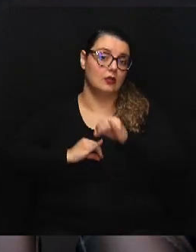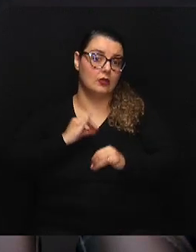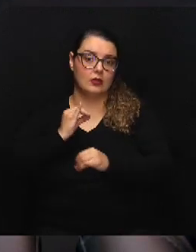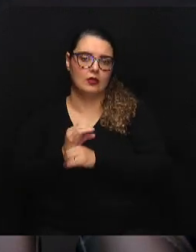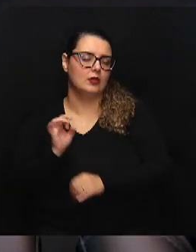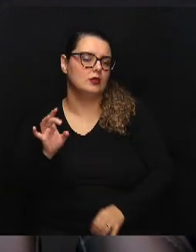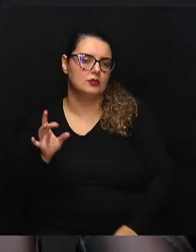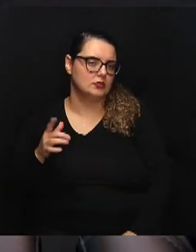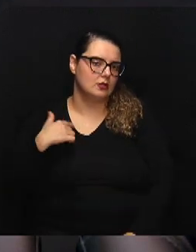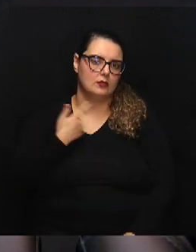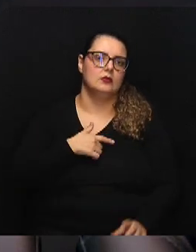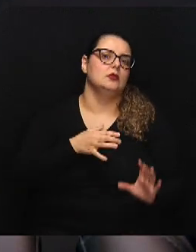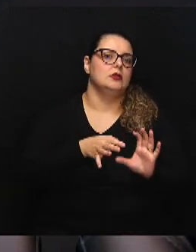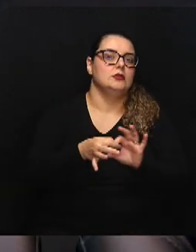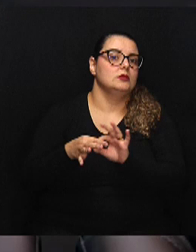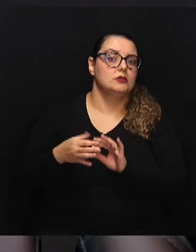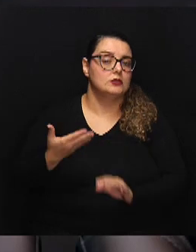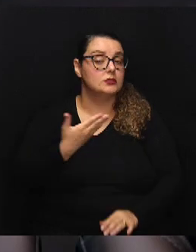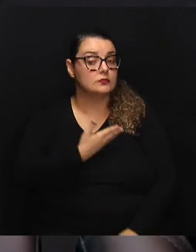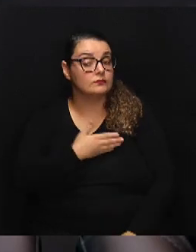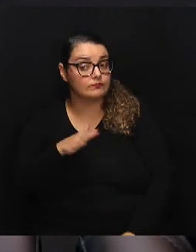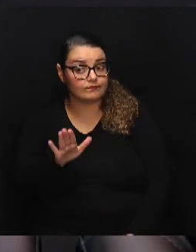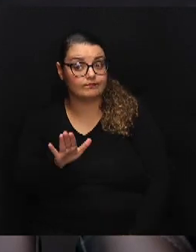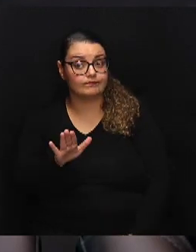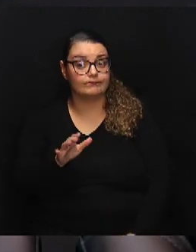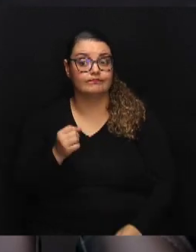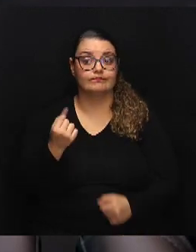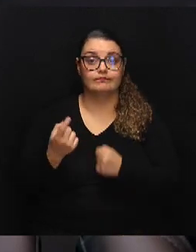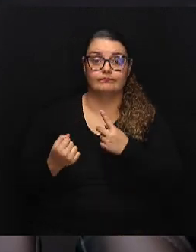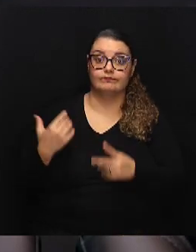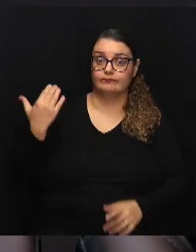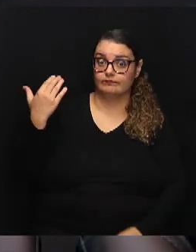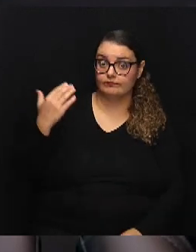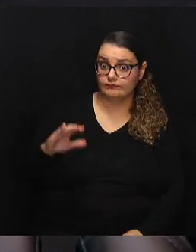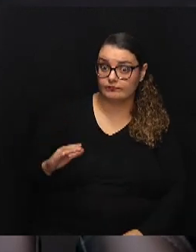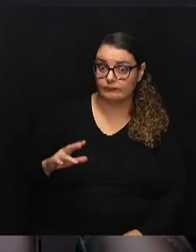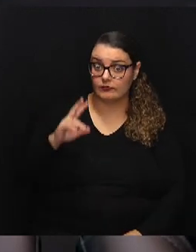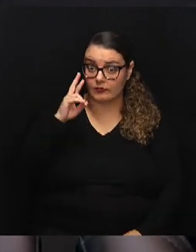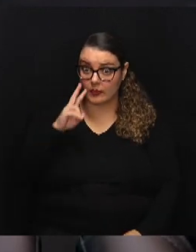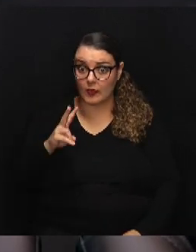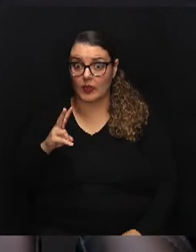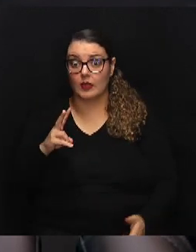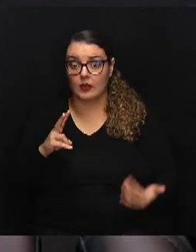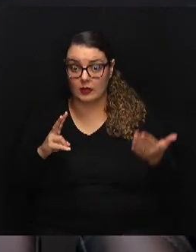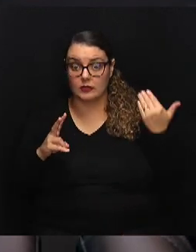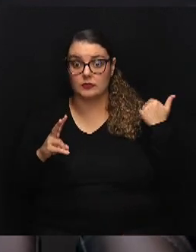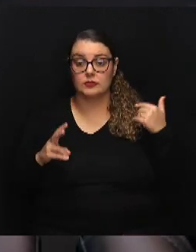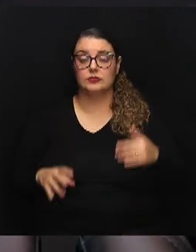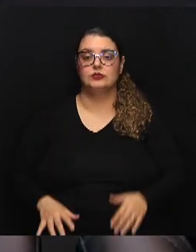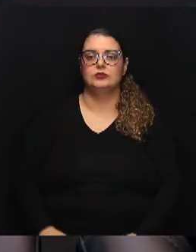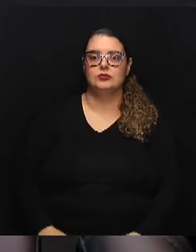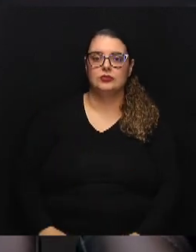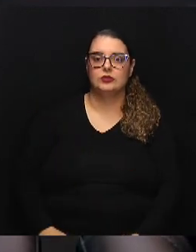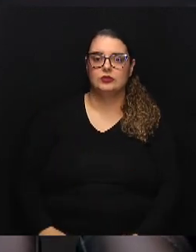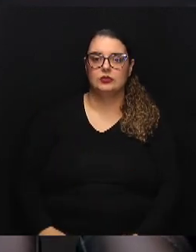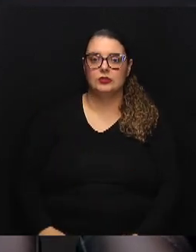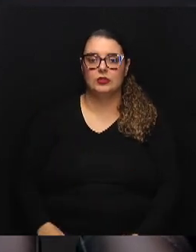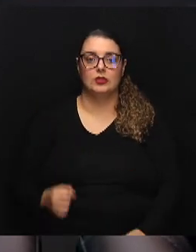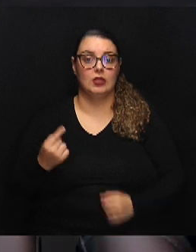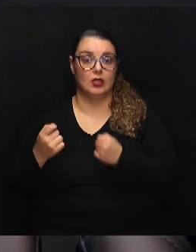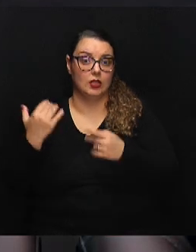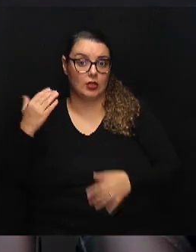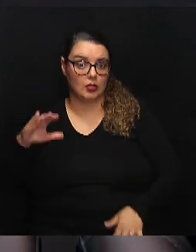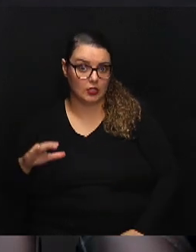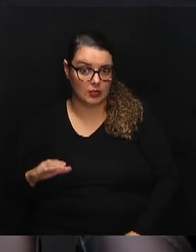pro nosso ciclo de amigos, mas muitas vezes algumas postagens, a gente viu aí há um tempo atrás, algumas postagens